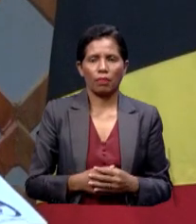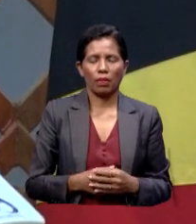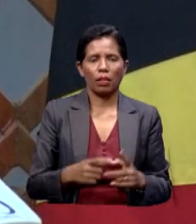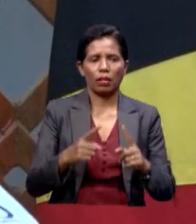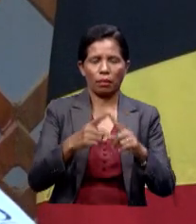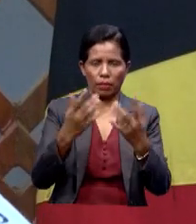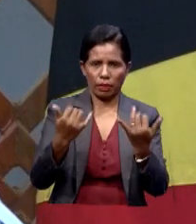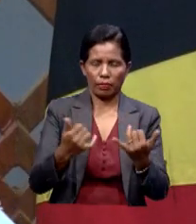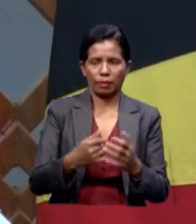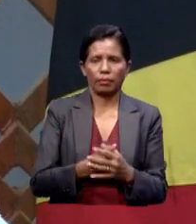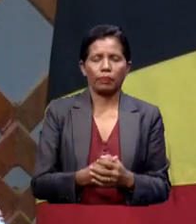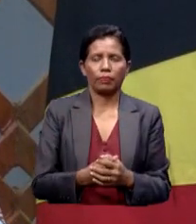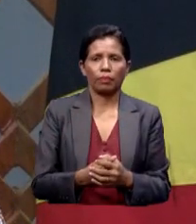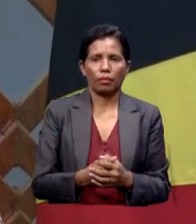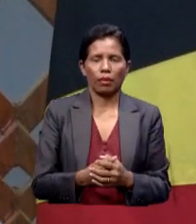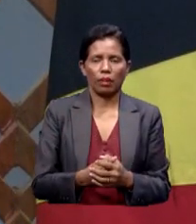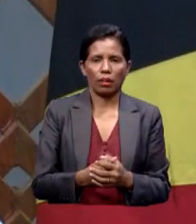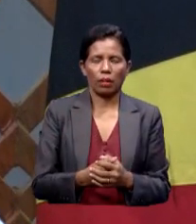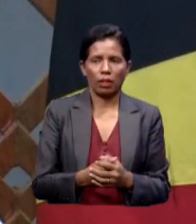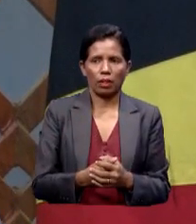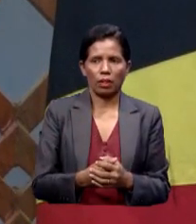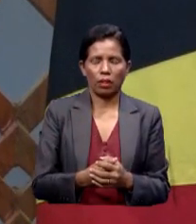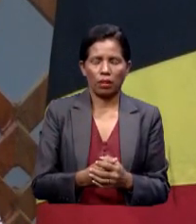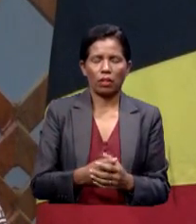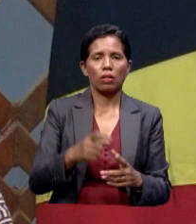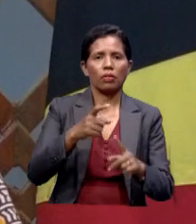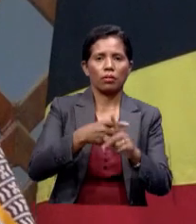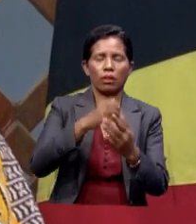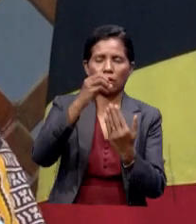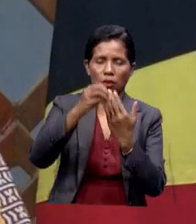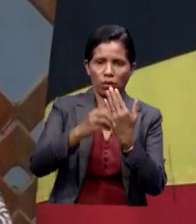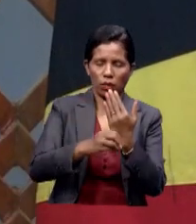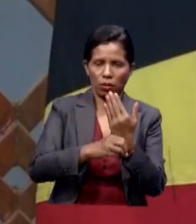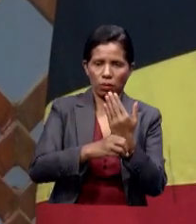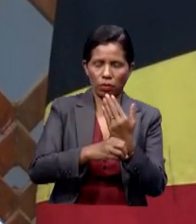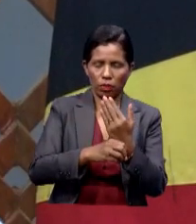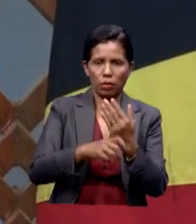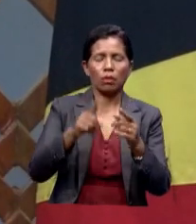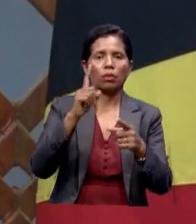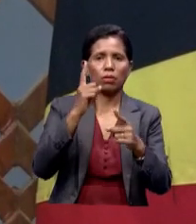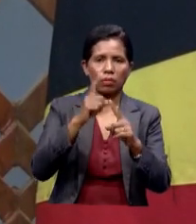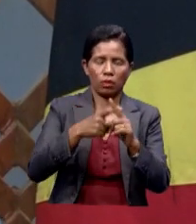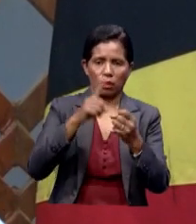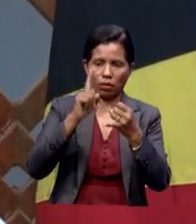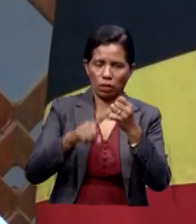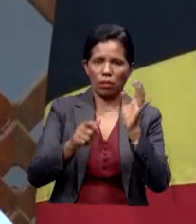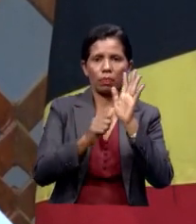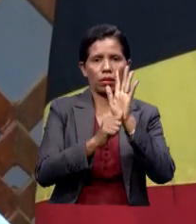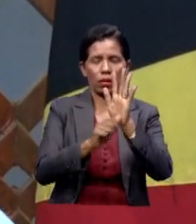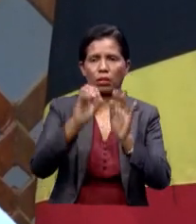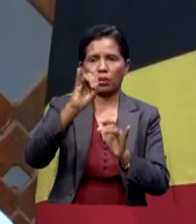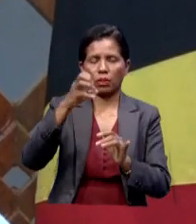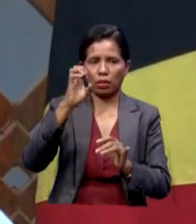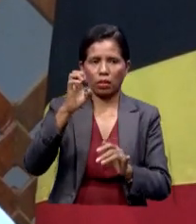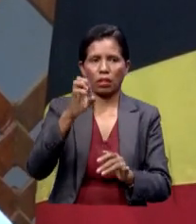2024. Se 1 de outubro o prazo para apresentar orçamento geral do Estado, significa, fui